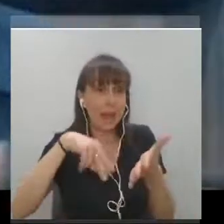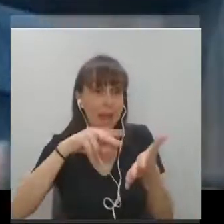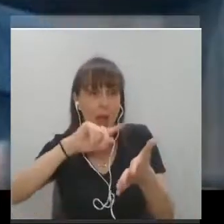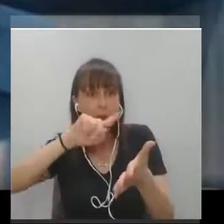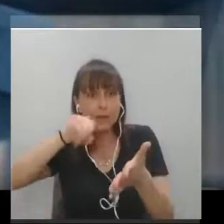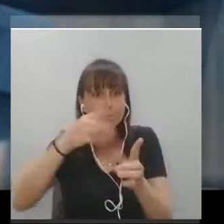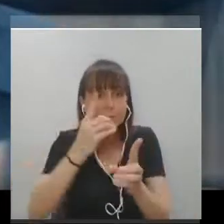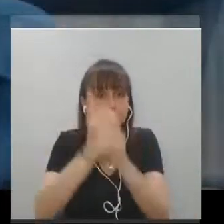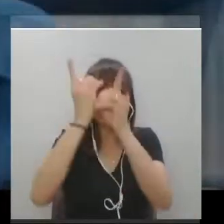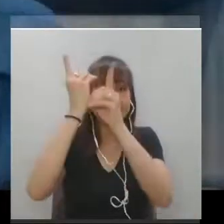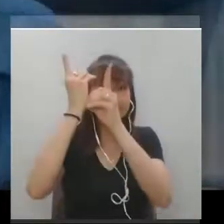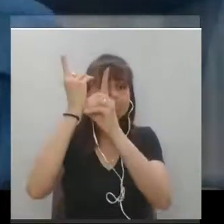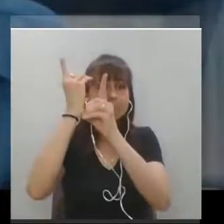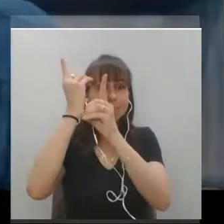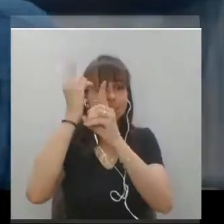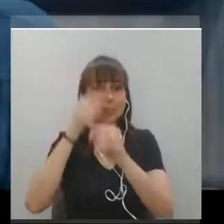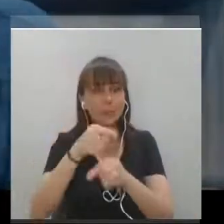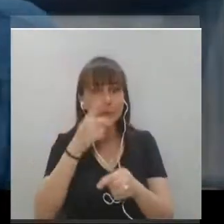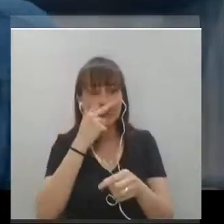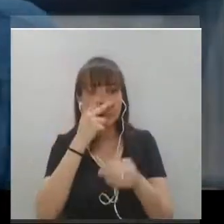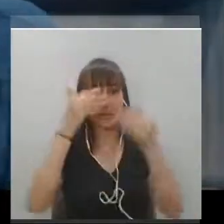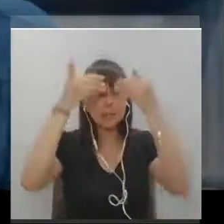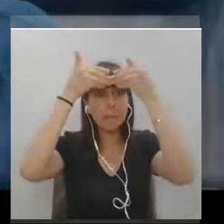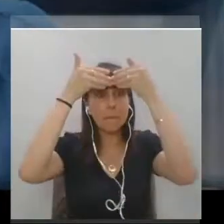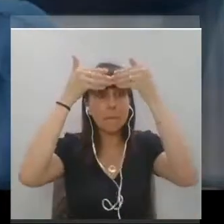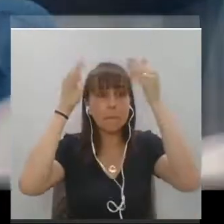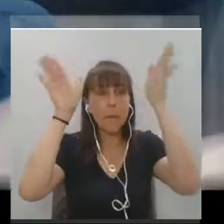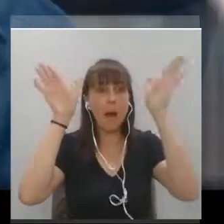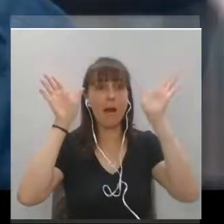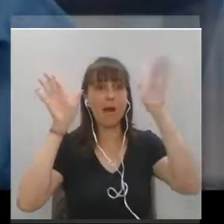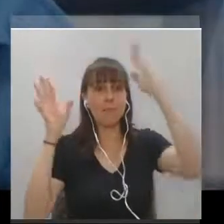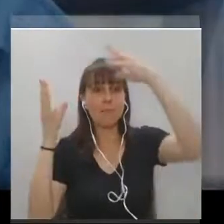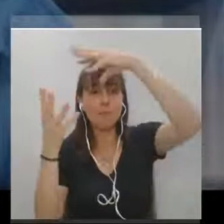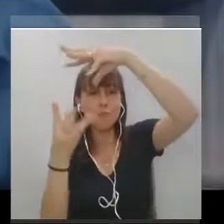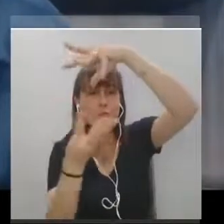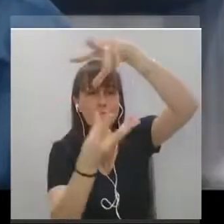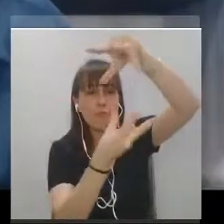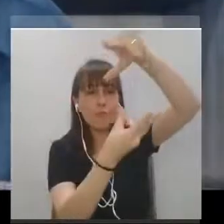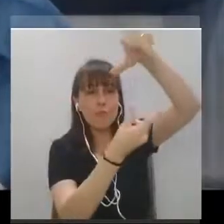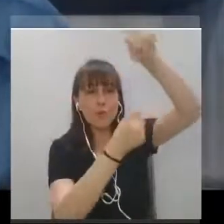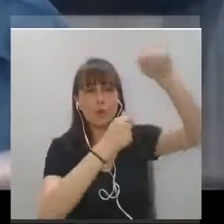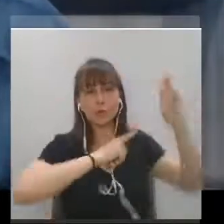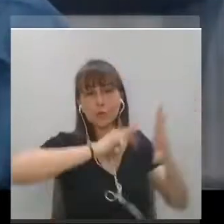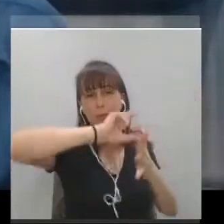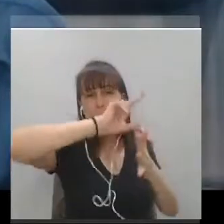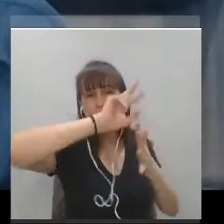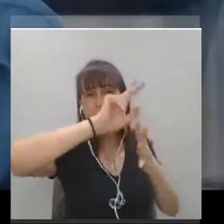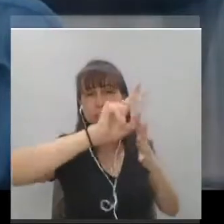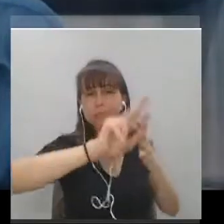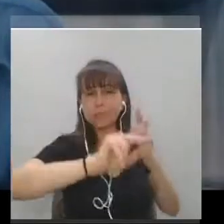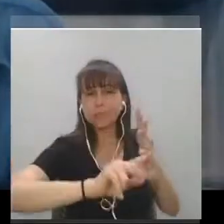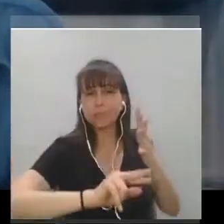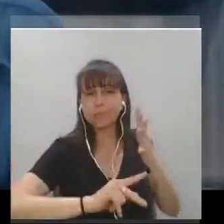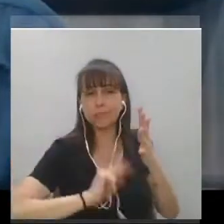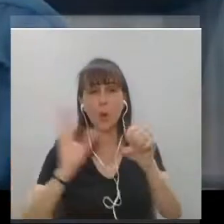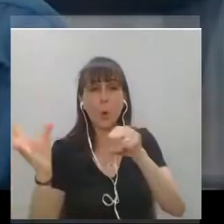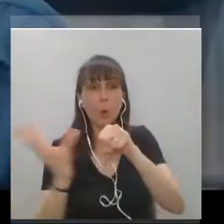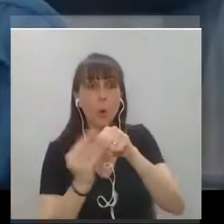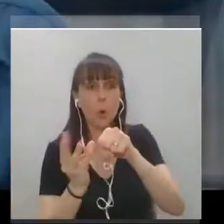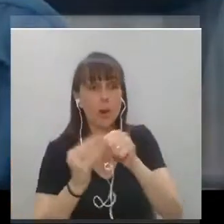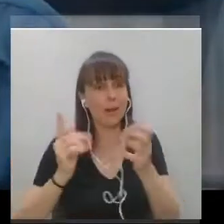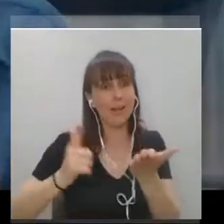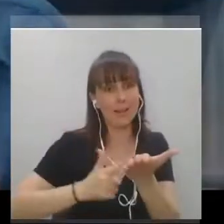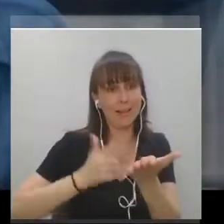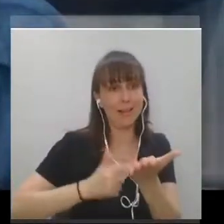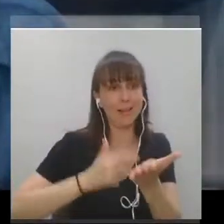te transformar e te abrir as portas para o mundo da literatura, para o mundo do conhecimento da leitura em si.